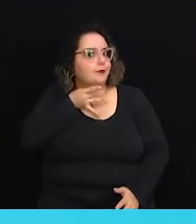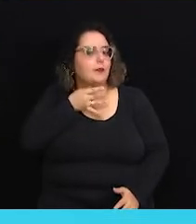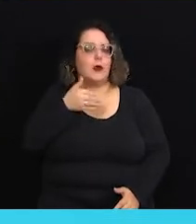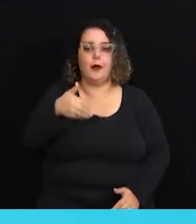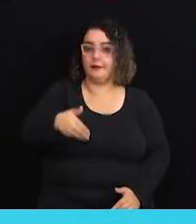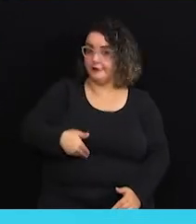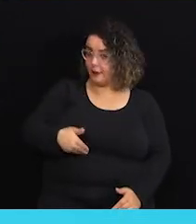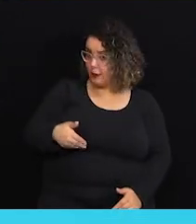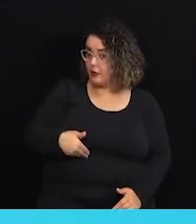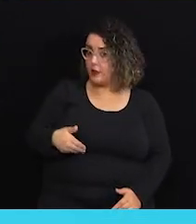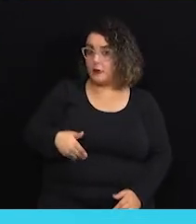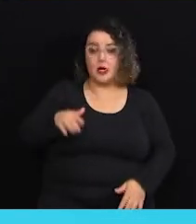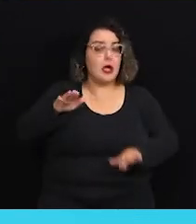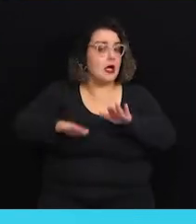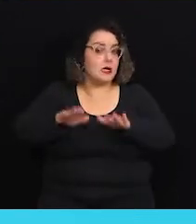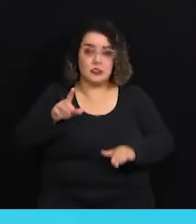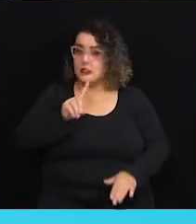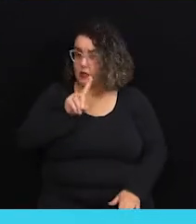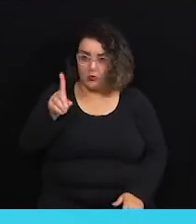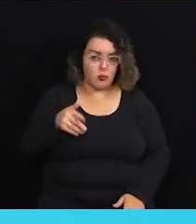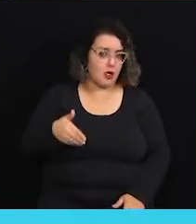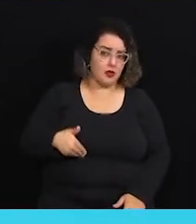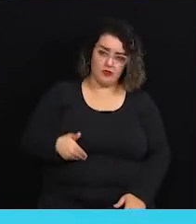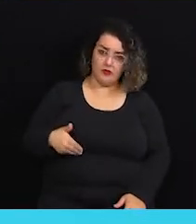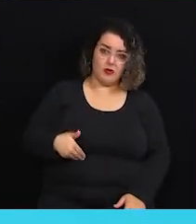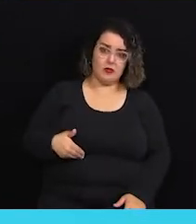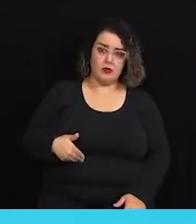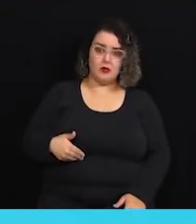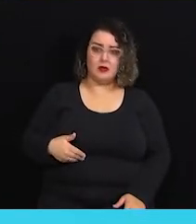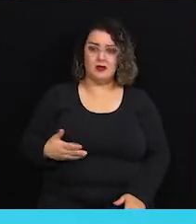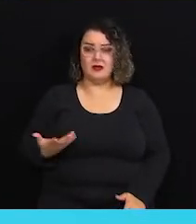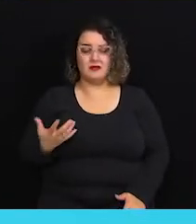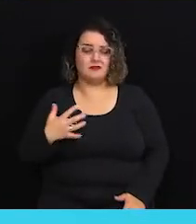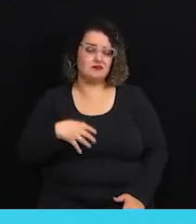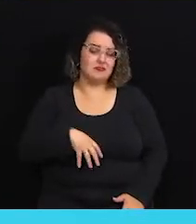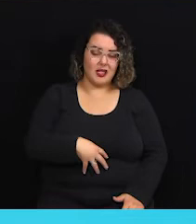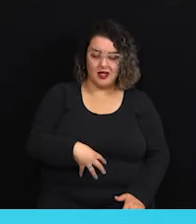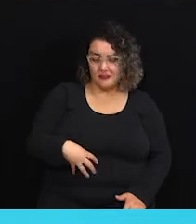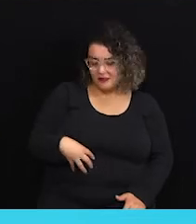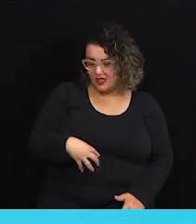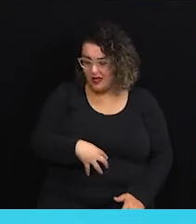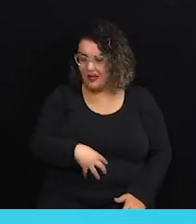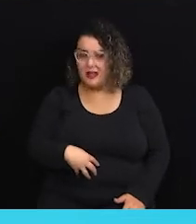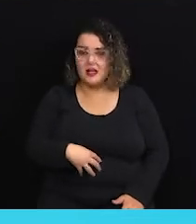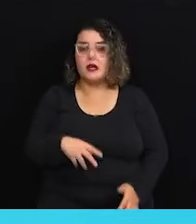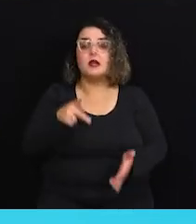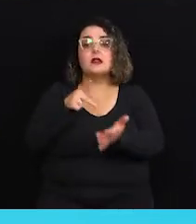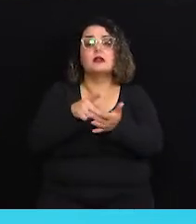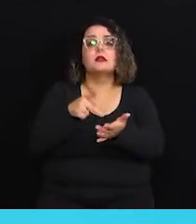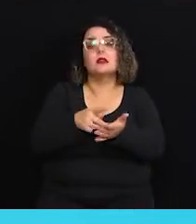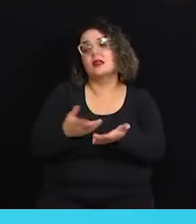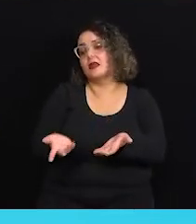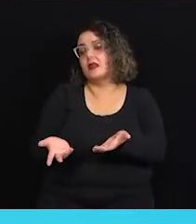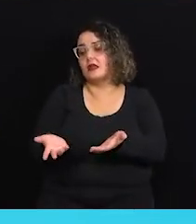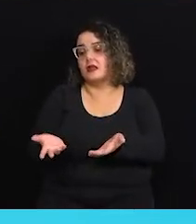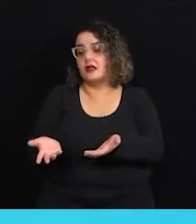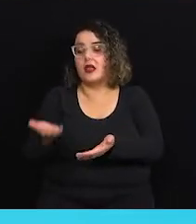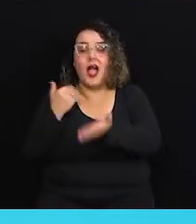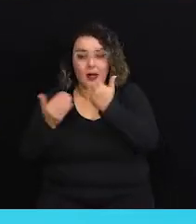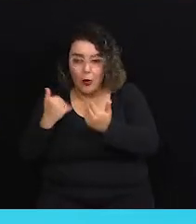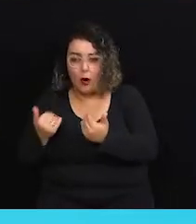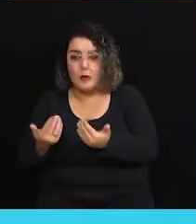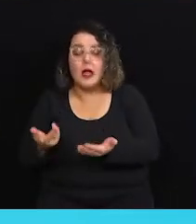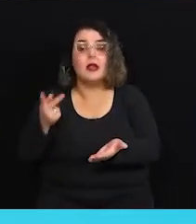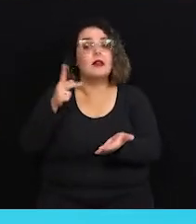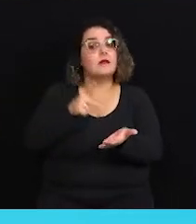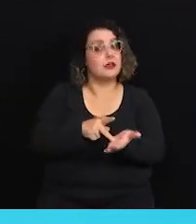muitas vezes. Às vezes nem é fome. A gente está com um desconforto ali no estômago e acaba comendo. Se a